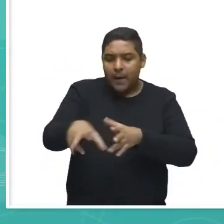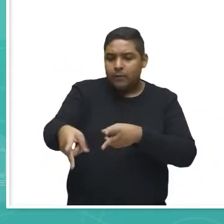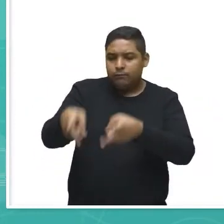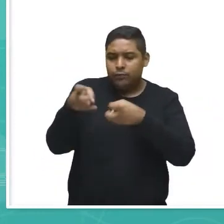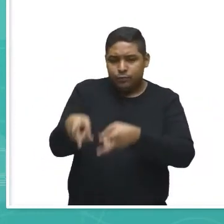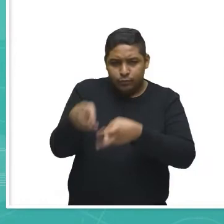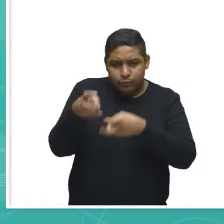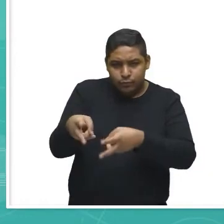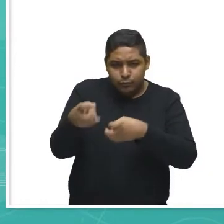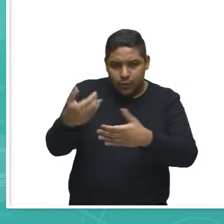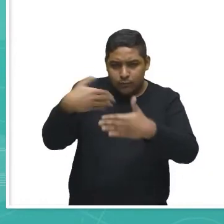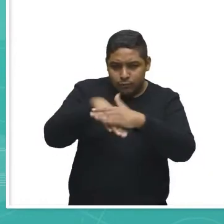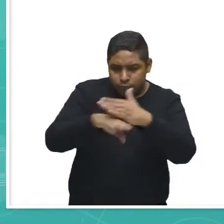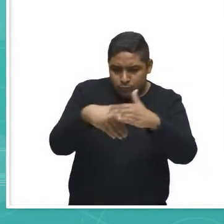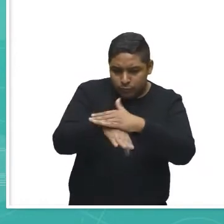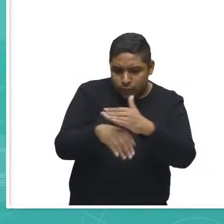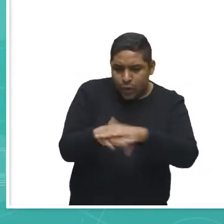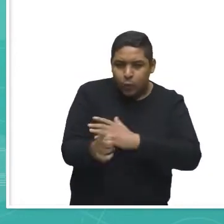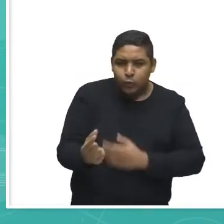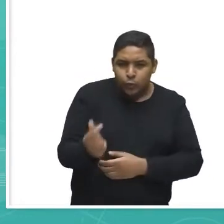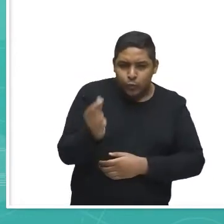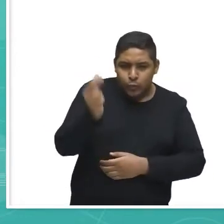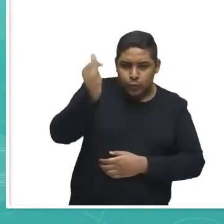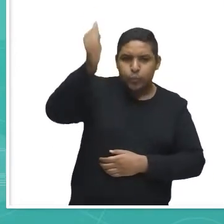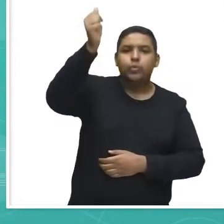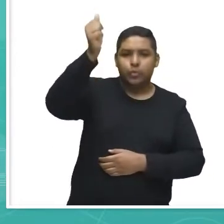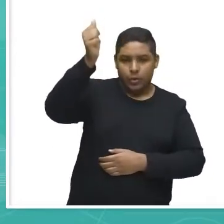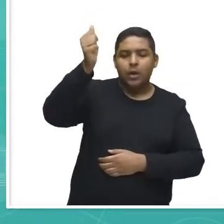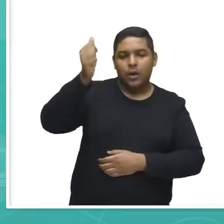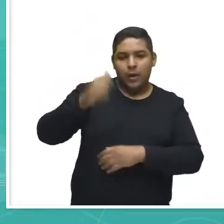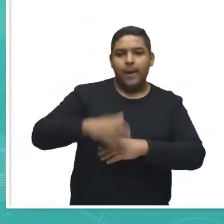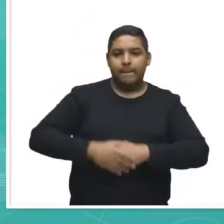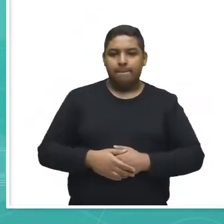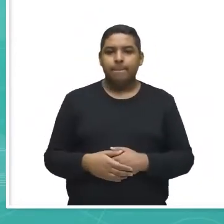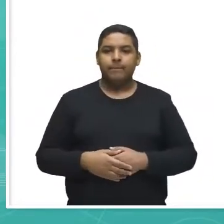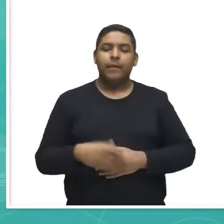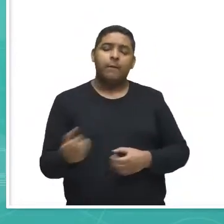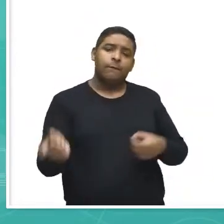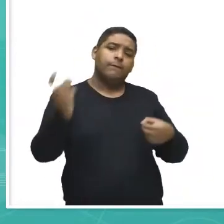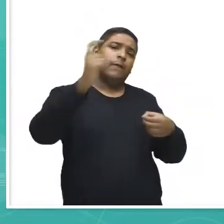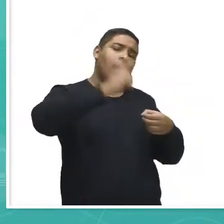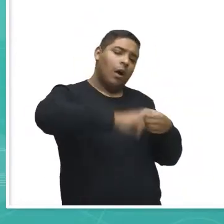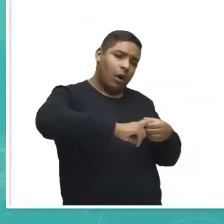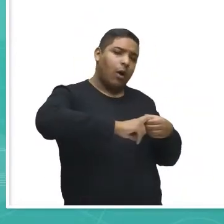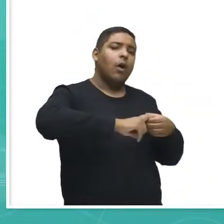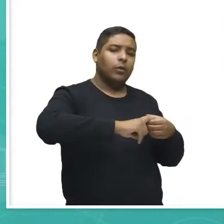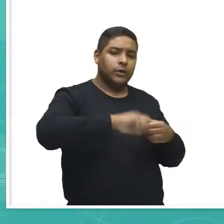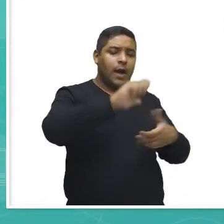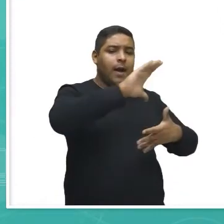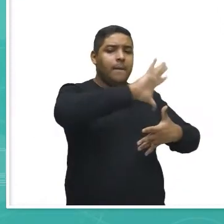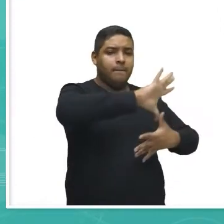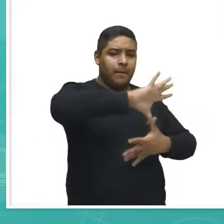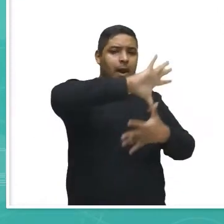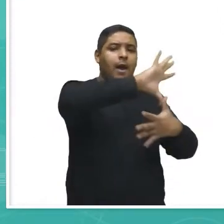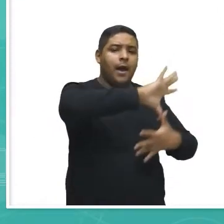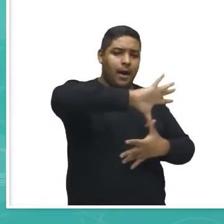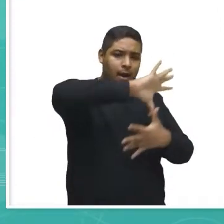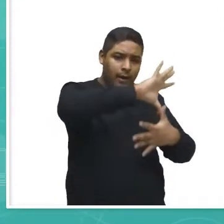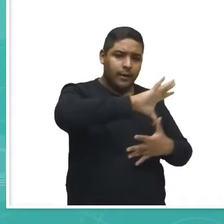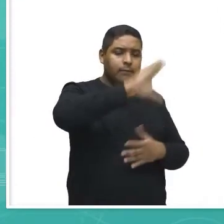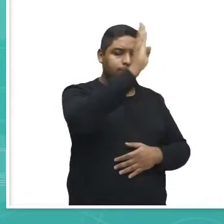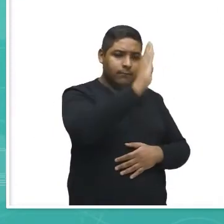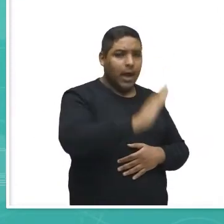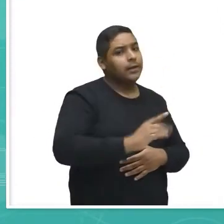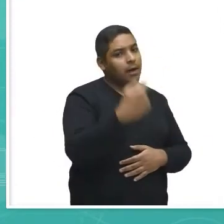a metrópole, ganha-se dinheiro com esses recursos, volta para a América, no caso, que era colônia